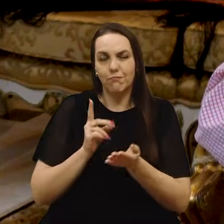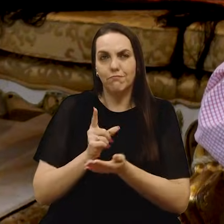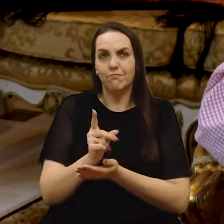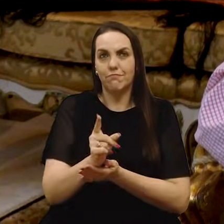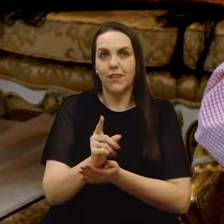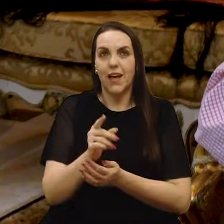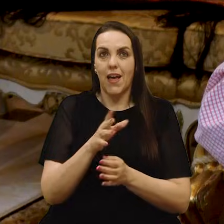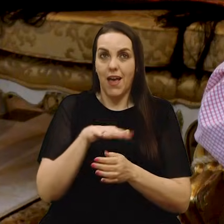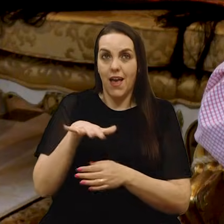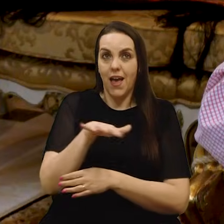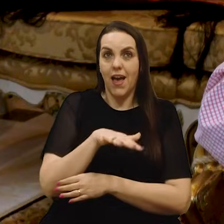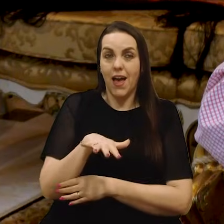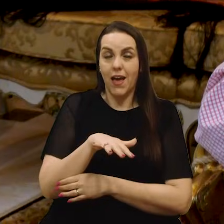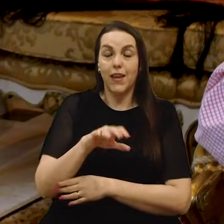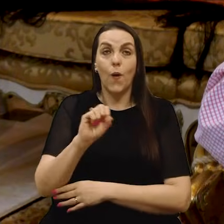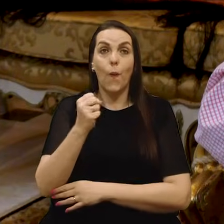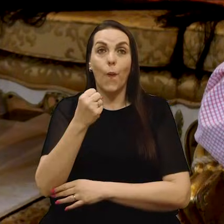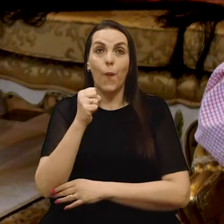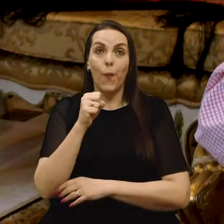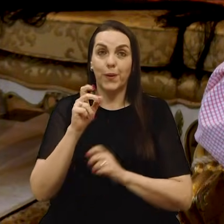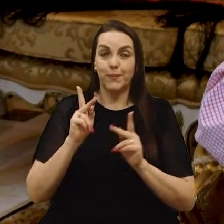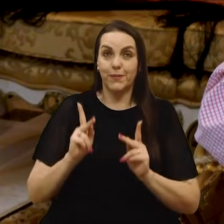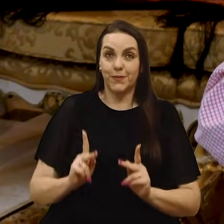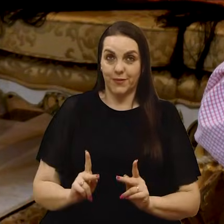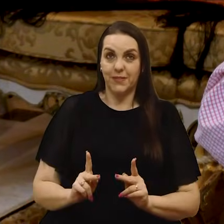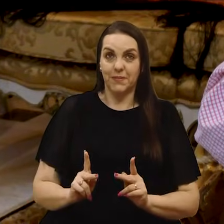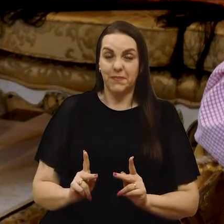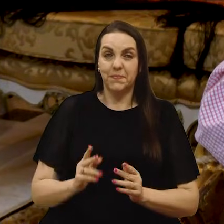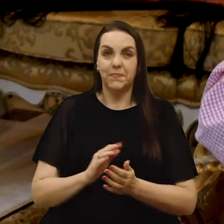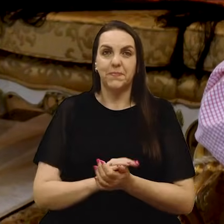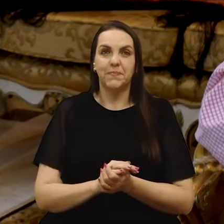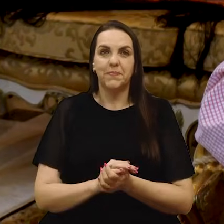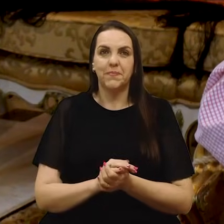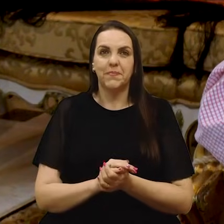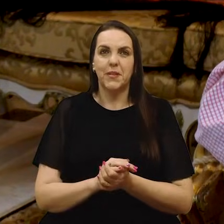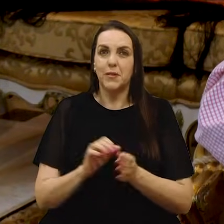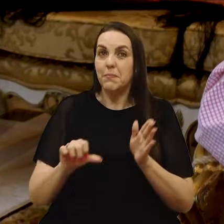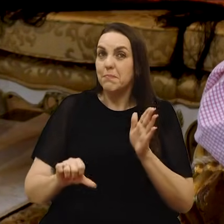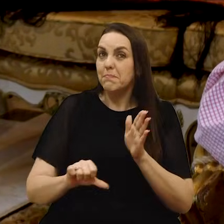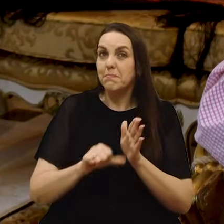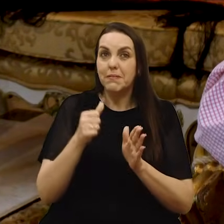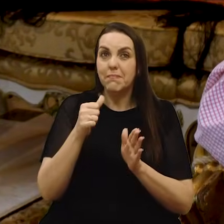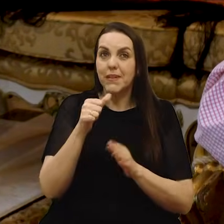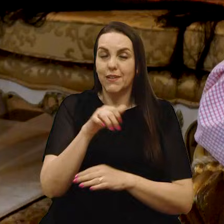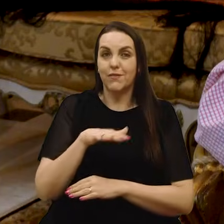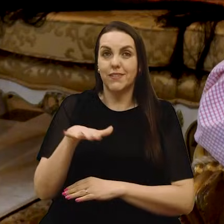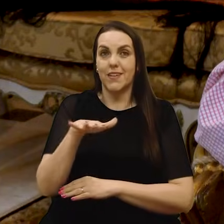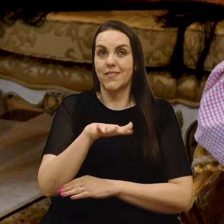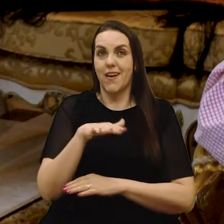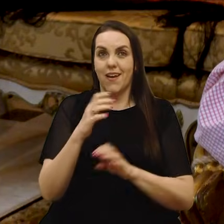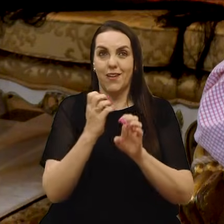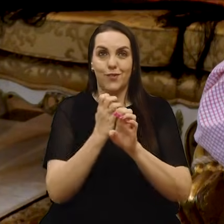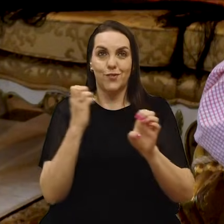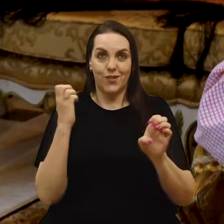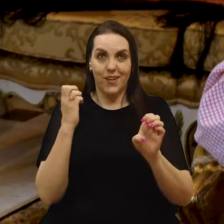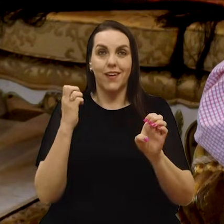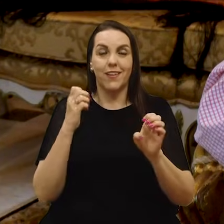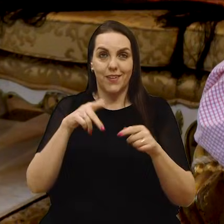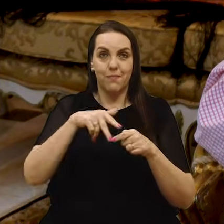nós ficamos na área mecânica 3 mais 5, 8. Fomos os